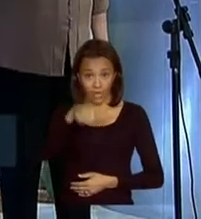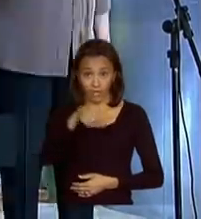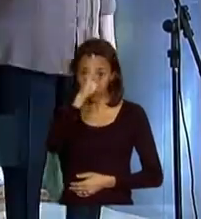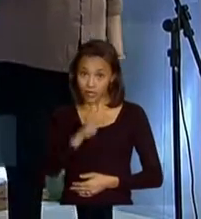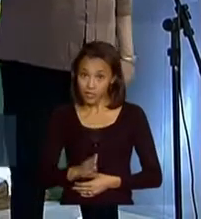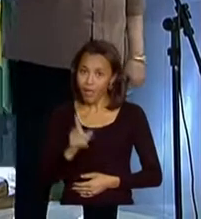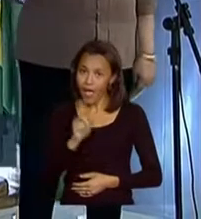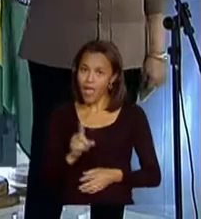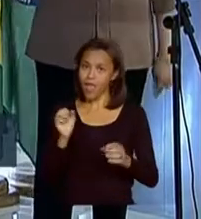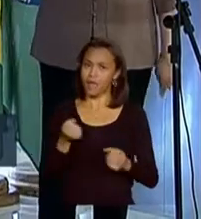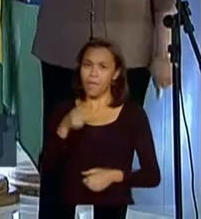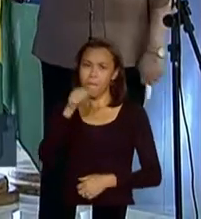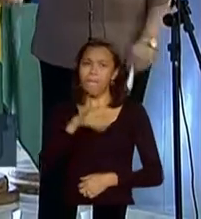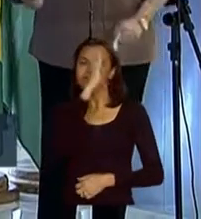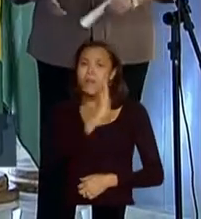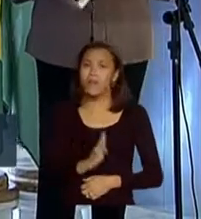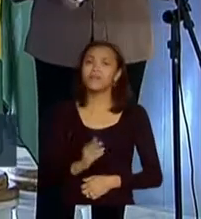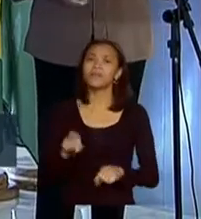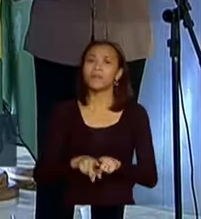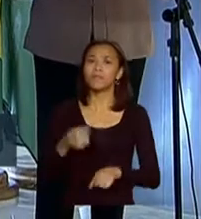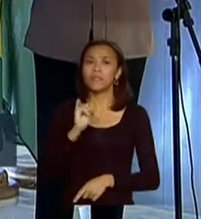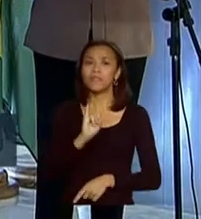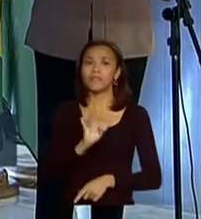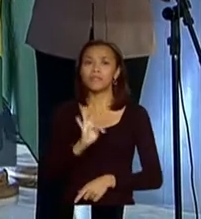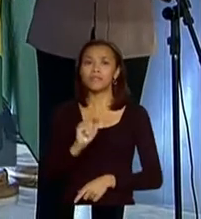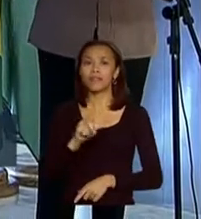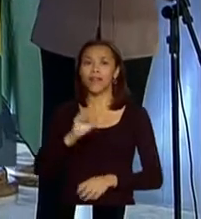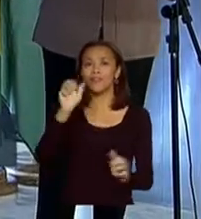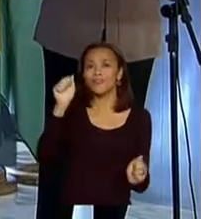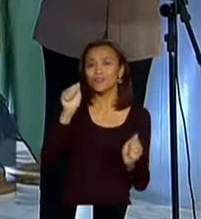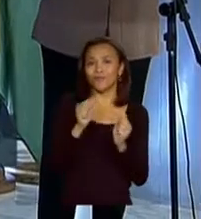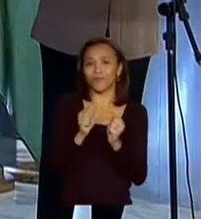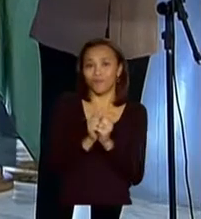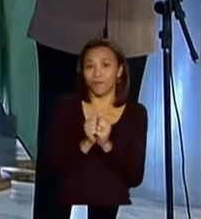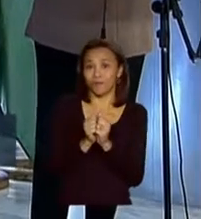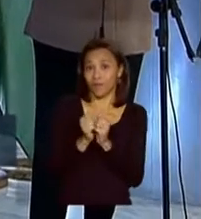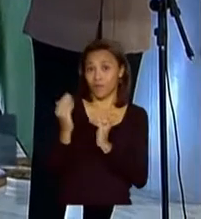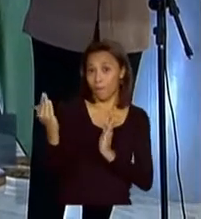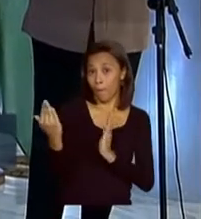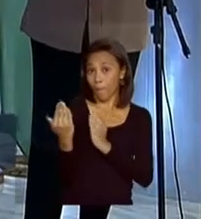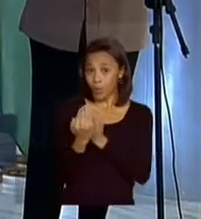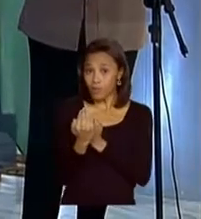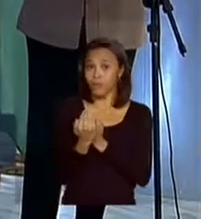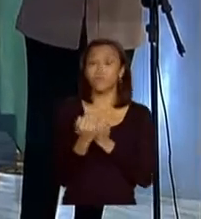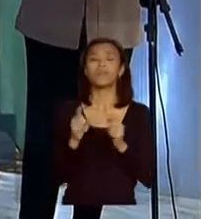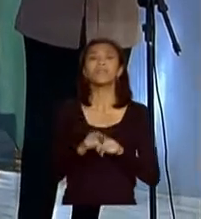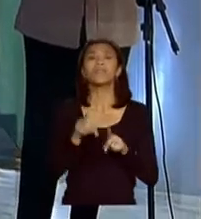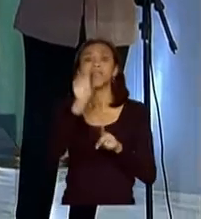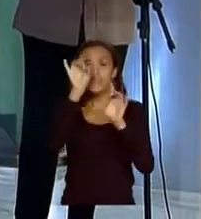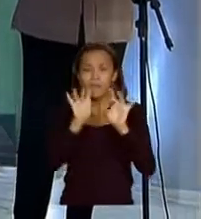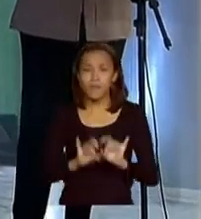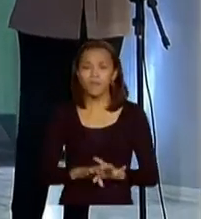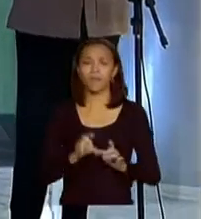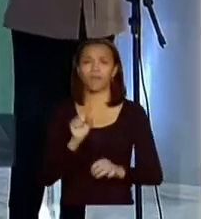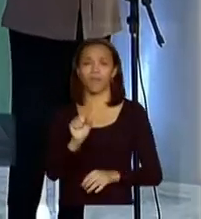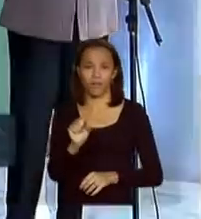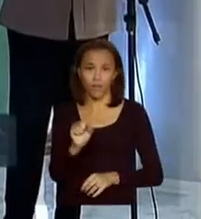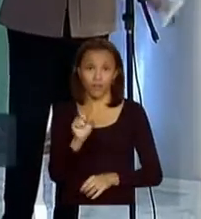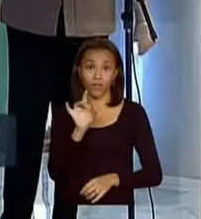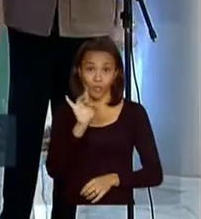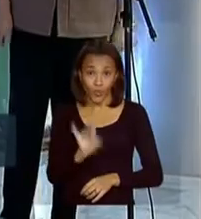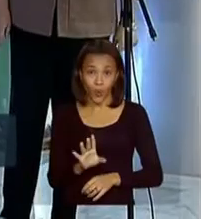gesto que aproxima ainda mais o Brasil da Itália e aproxima de uma forma especial que aquela